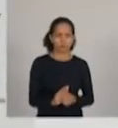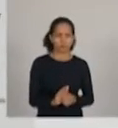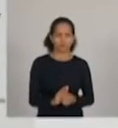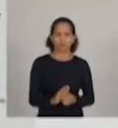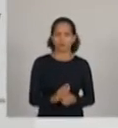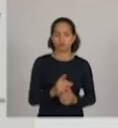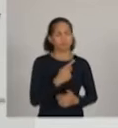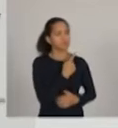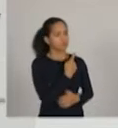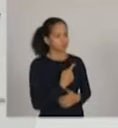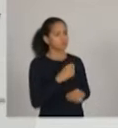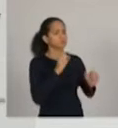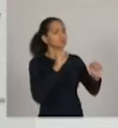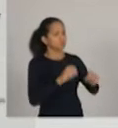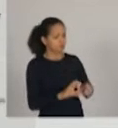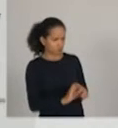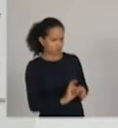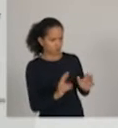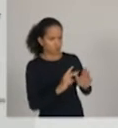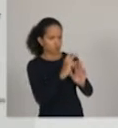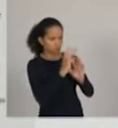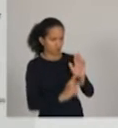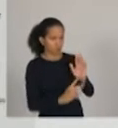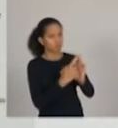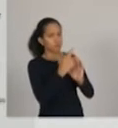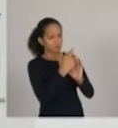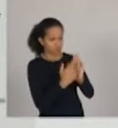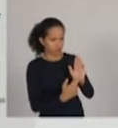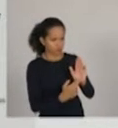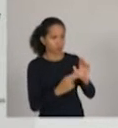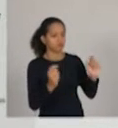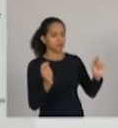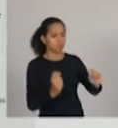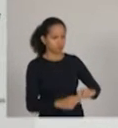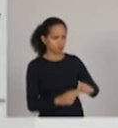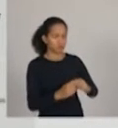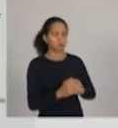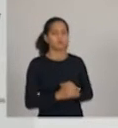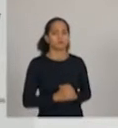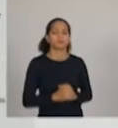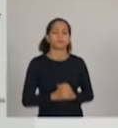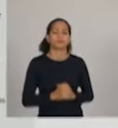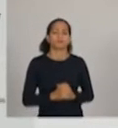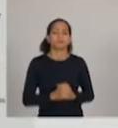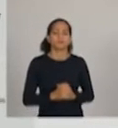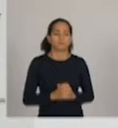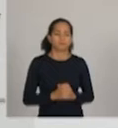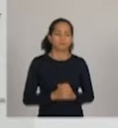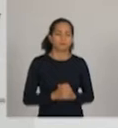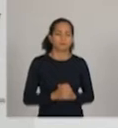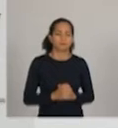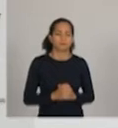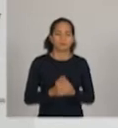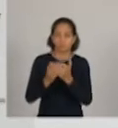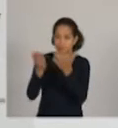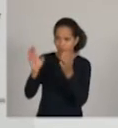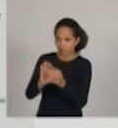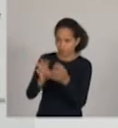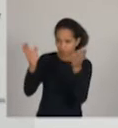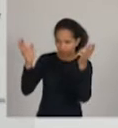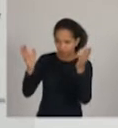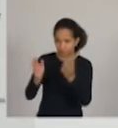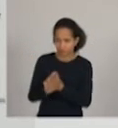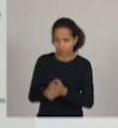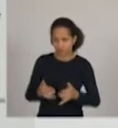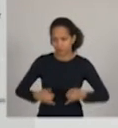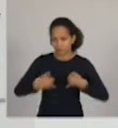Presidente, estou apto, sim, também para relatar a matéria. A palavra é de Vossa Excelência e a